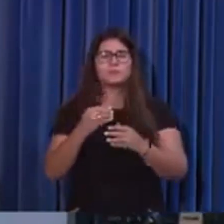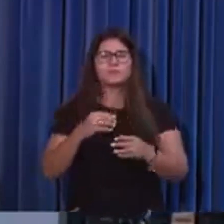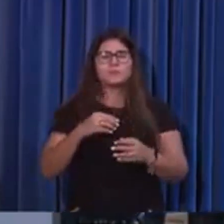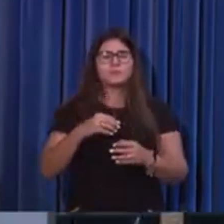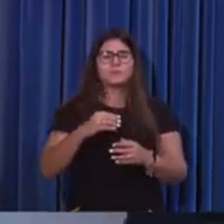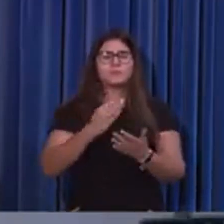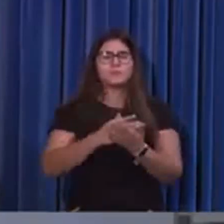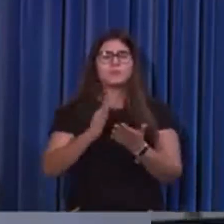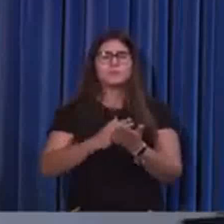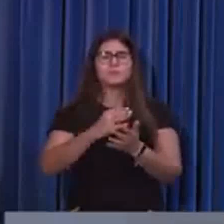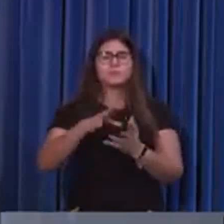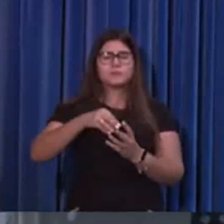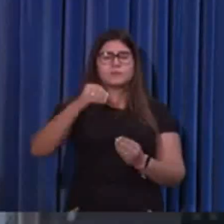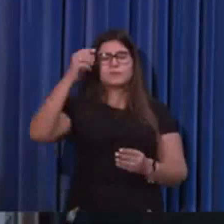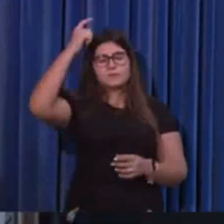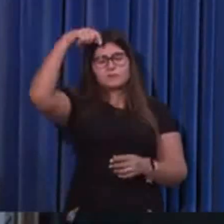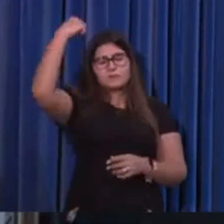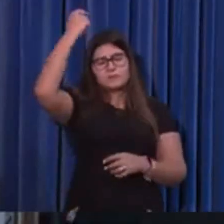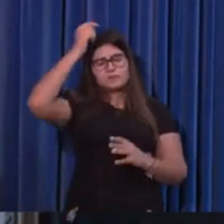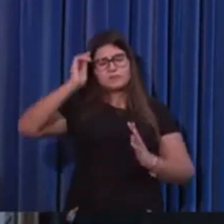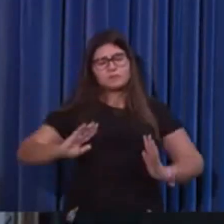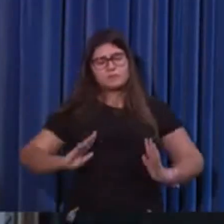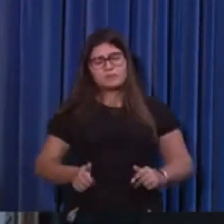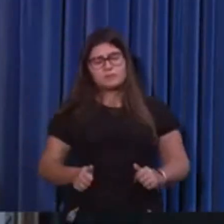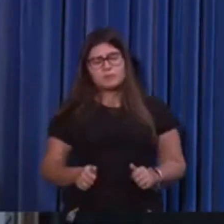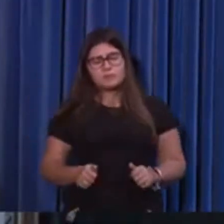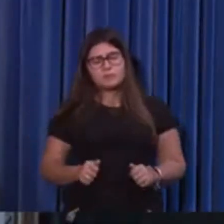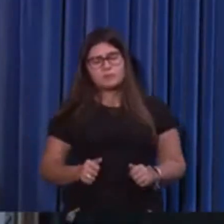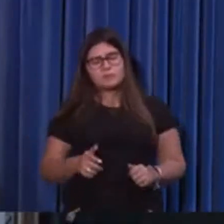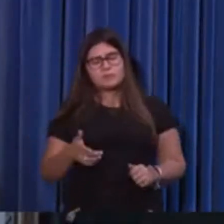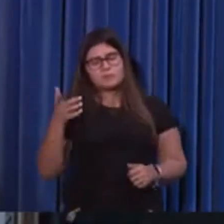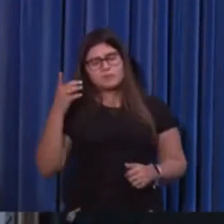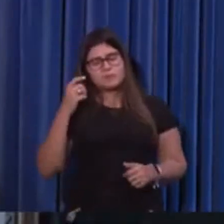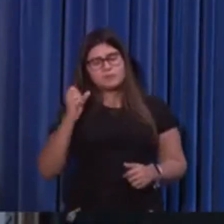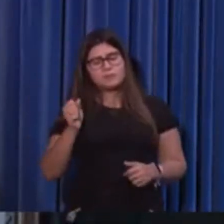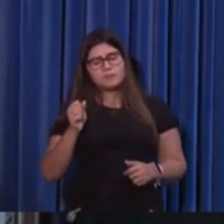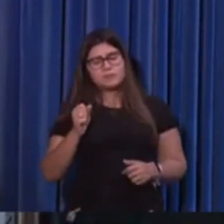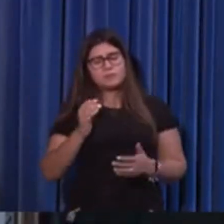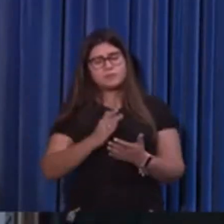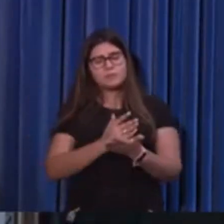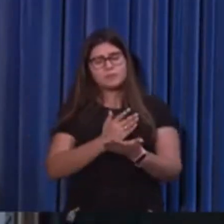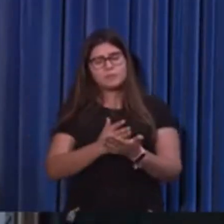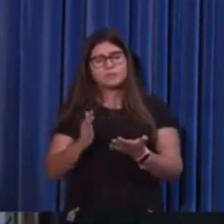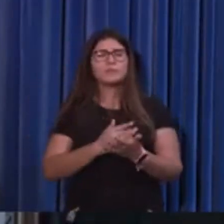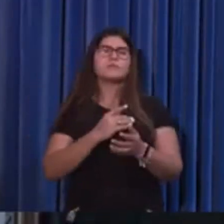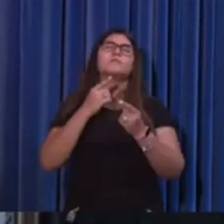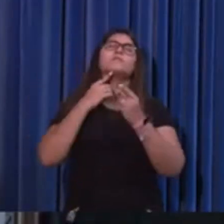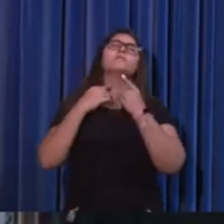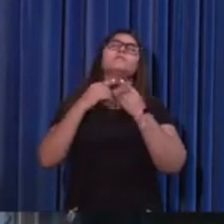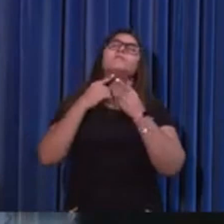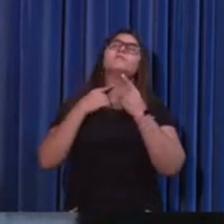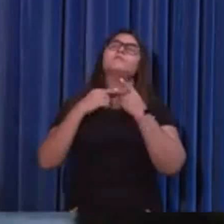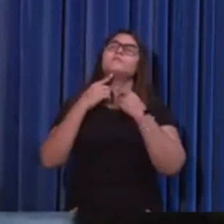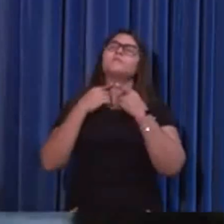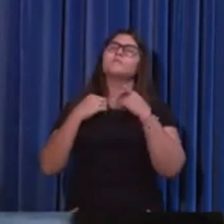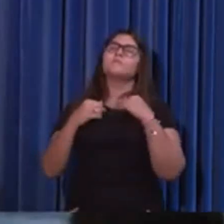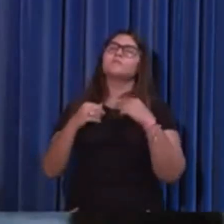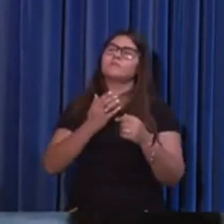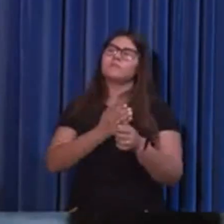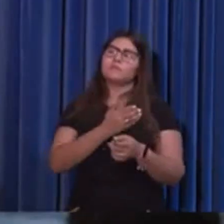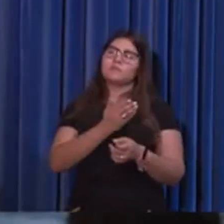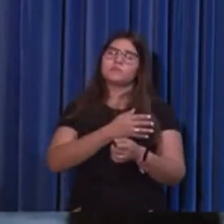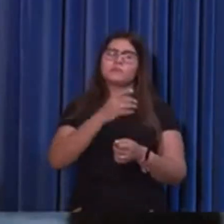espírito, juntas e medulas, e ela é apta para discernir as vontades, as intenções do coração,